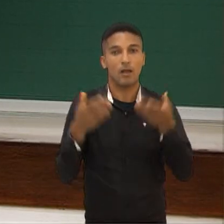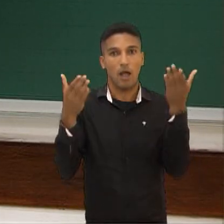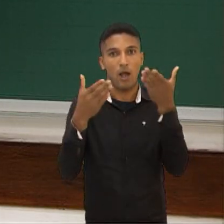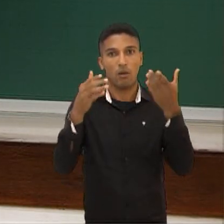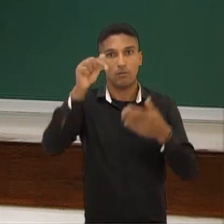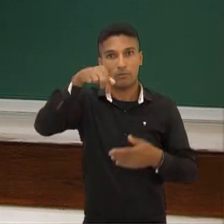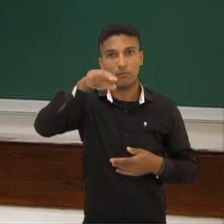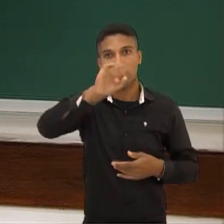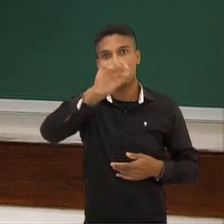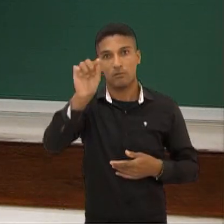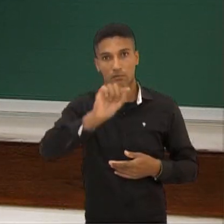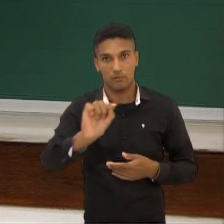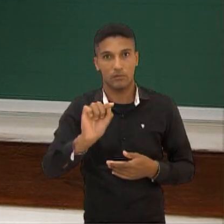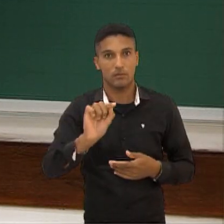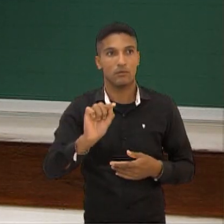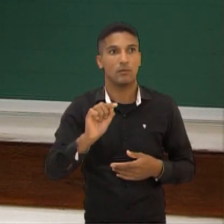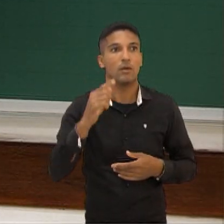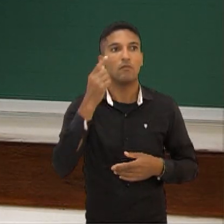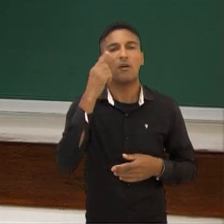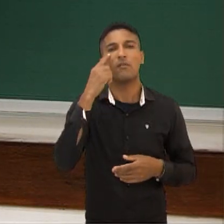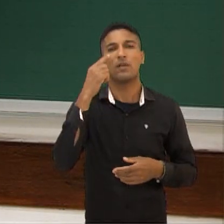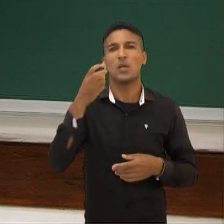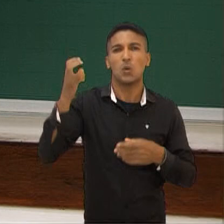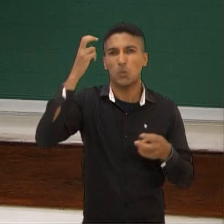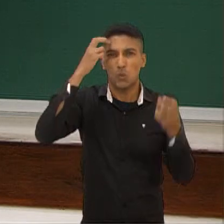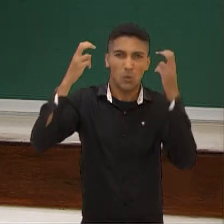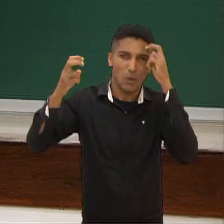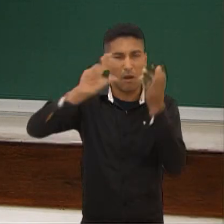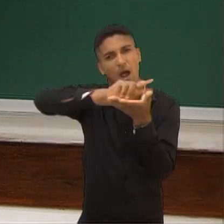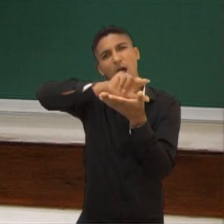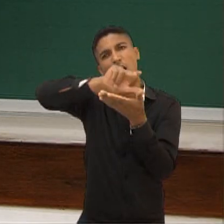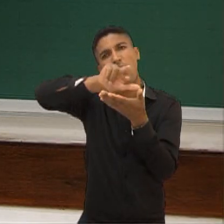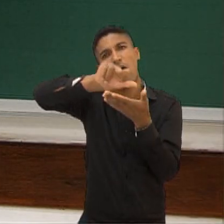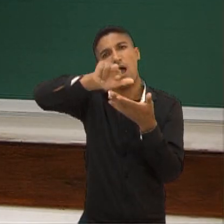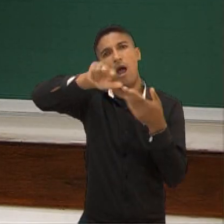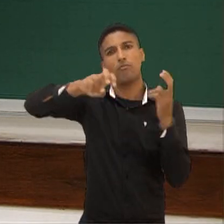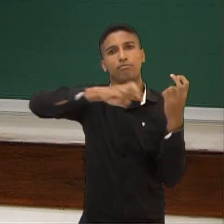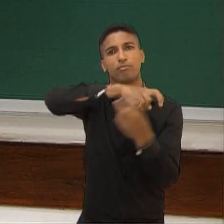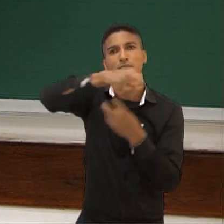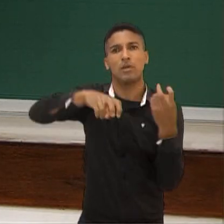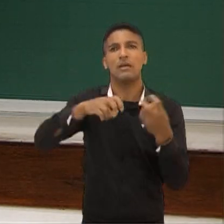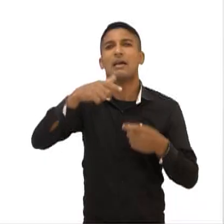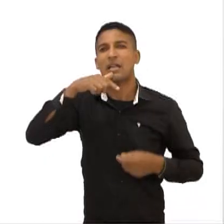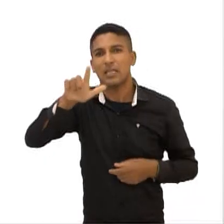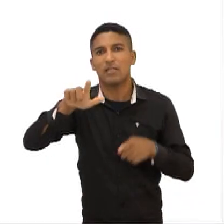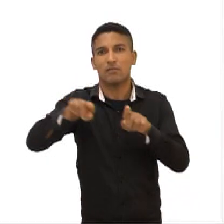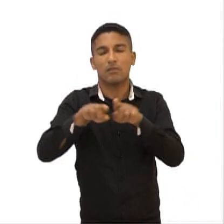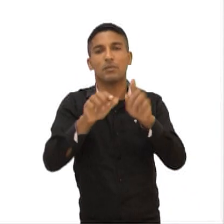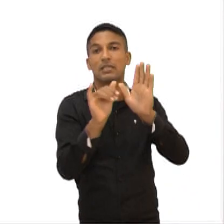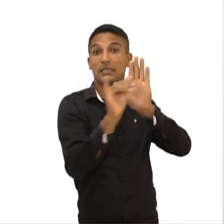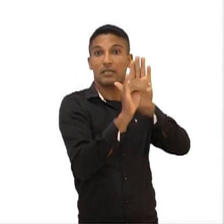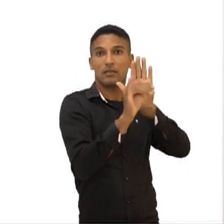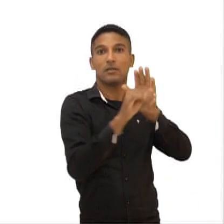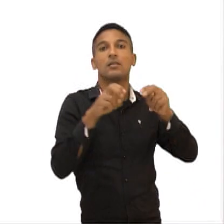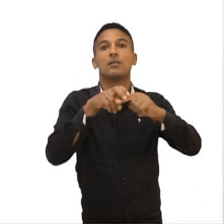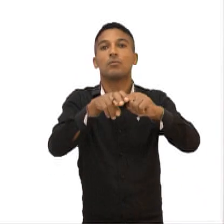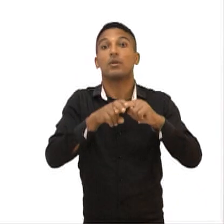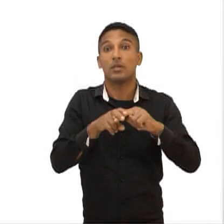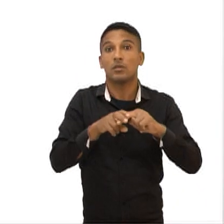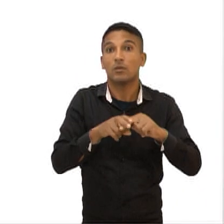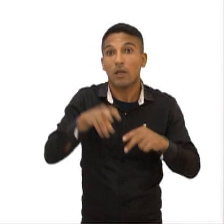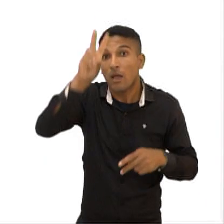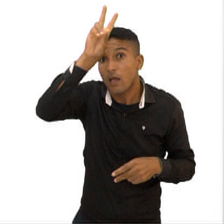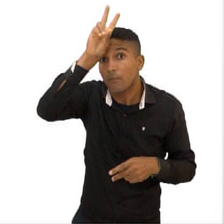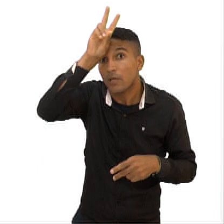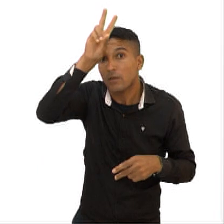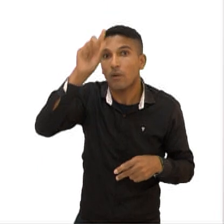1. Por suas múltiplas culturas, línguas e identidades, Peru é considerado um país? Será que é a letra